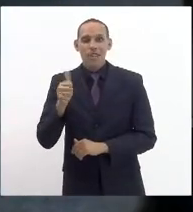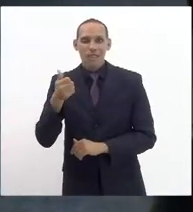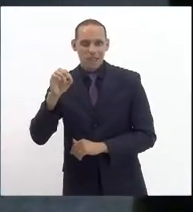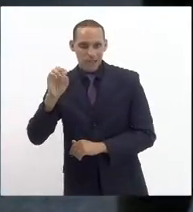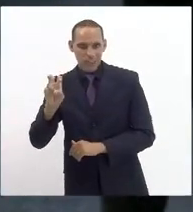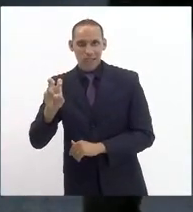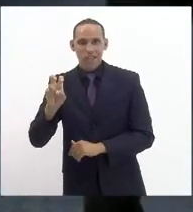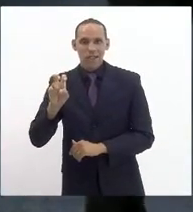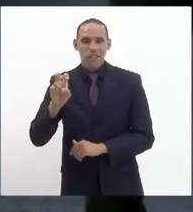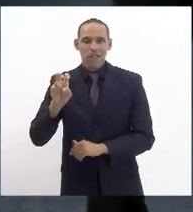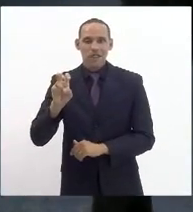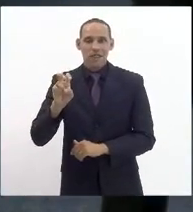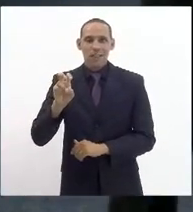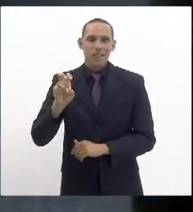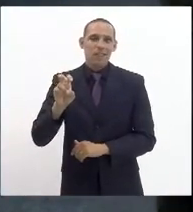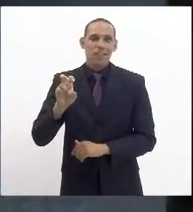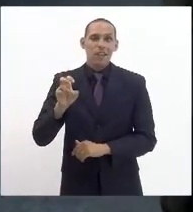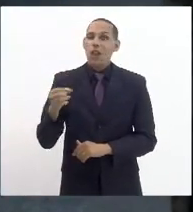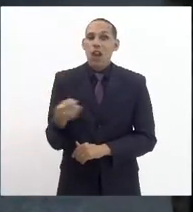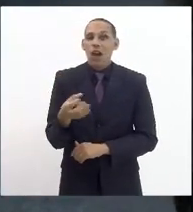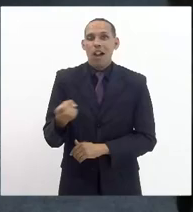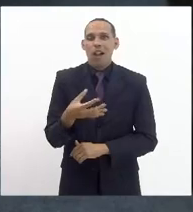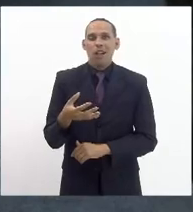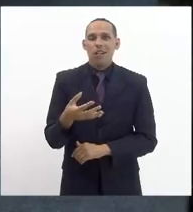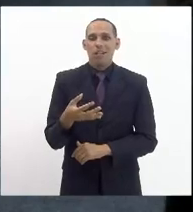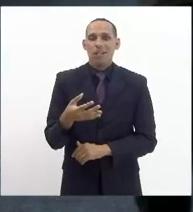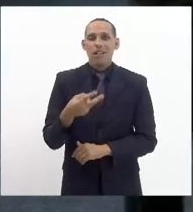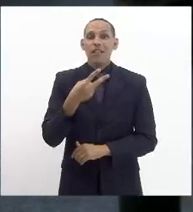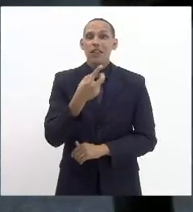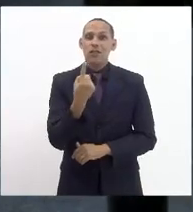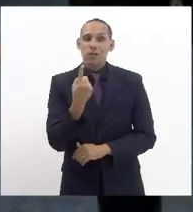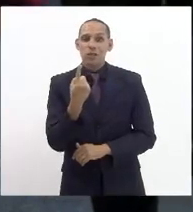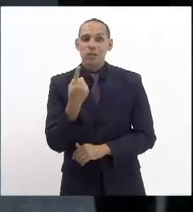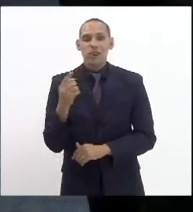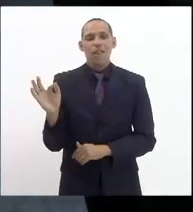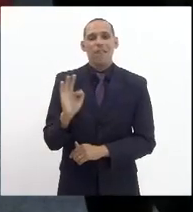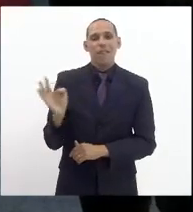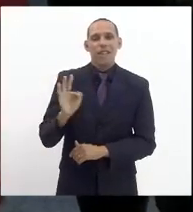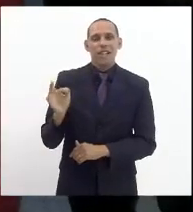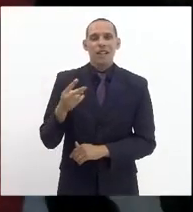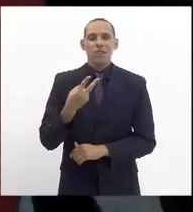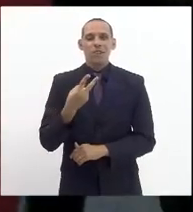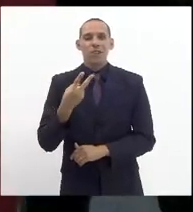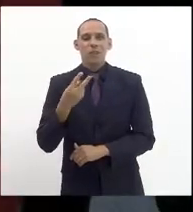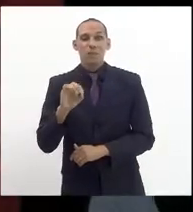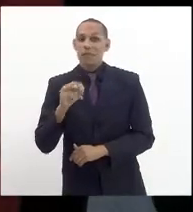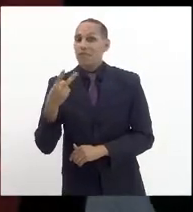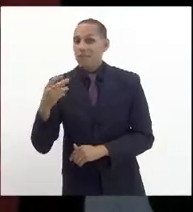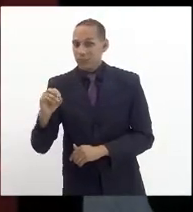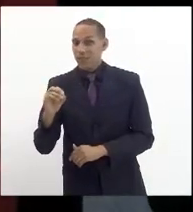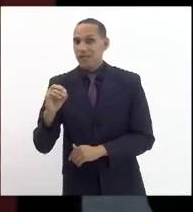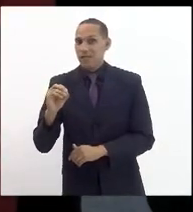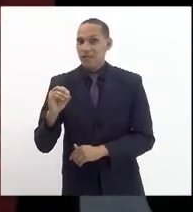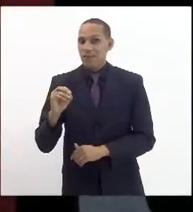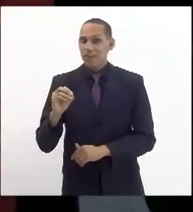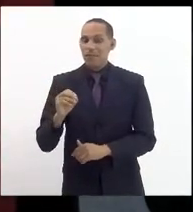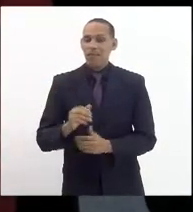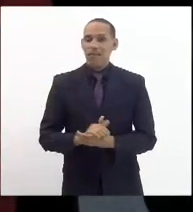11.105, e é recente, 21 de fevereiro de 2020. Então,